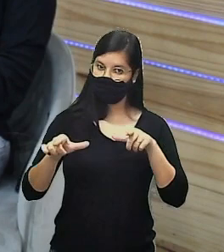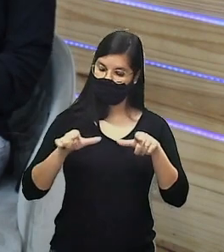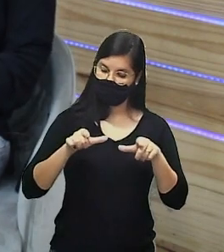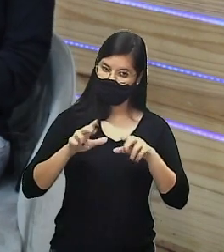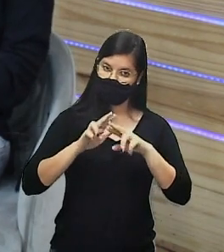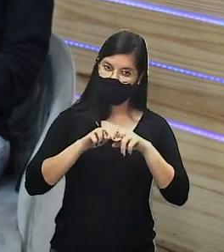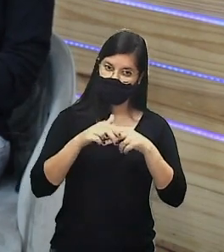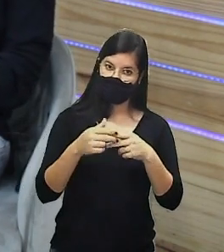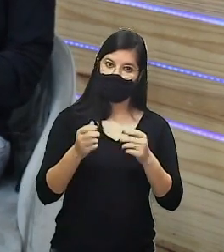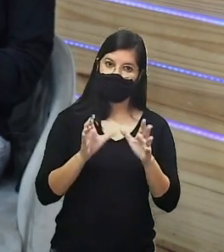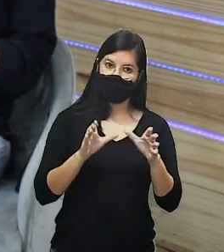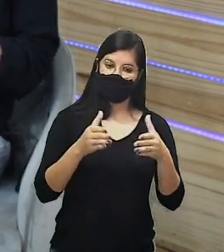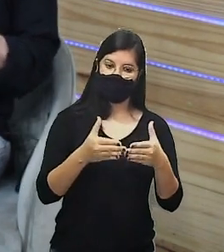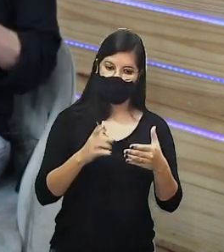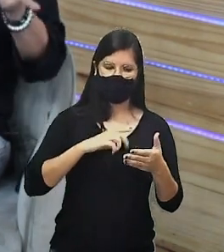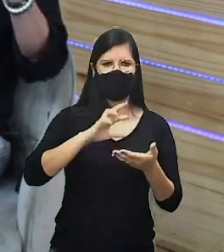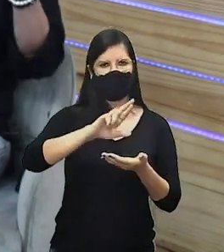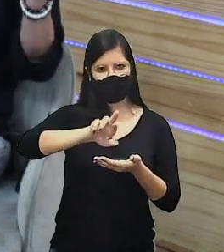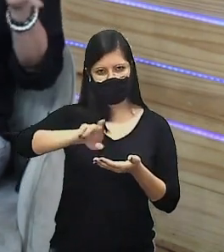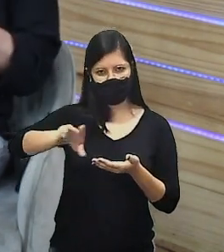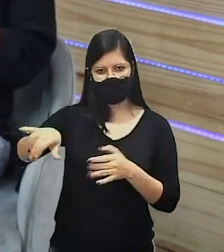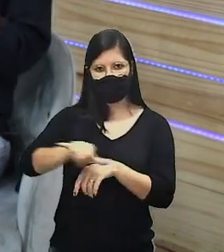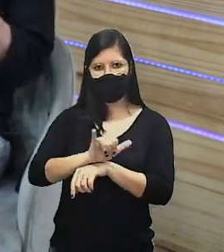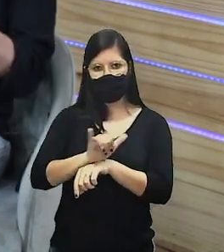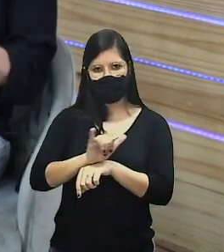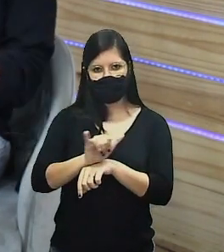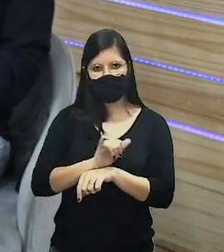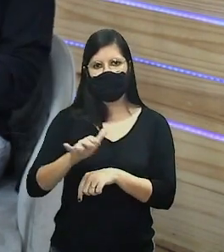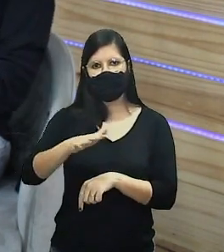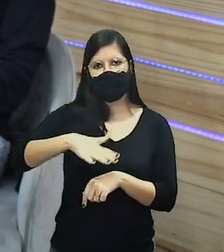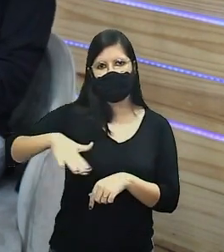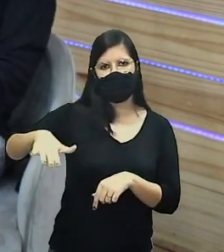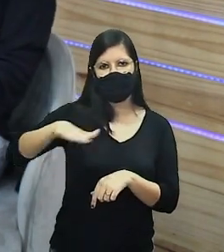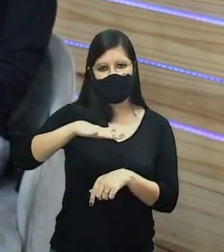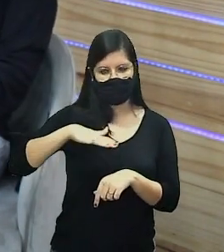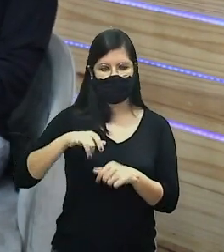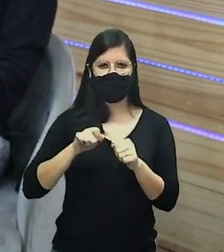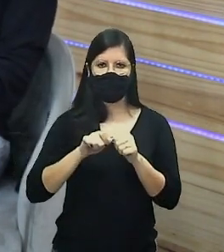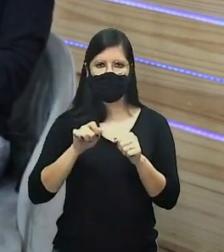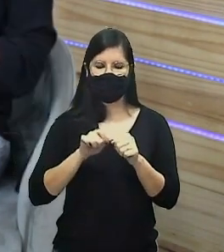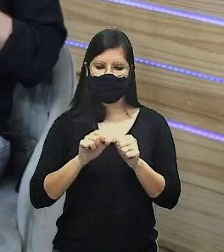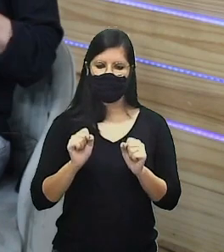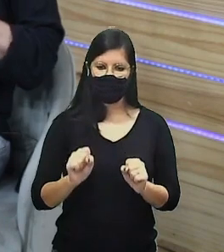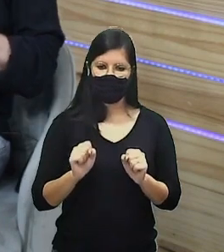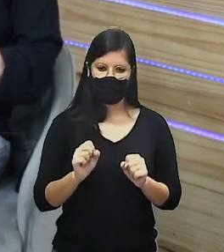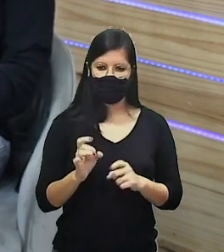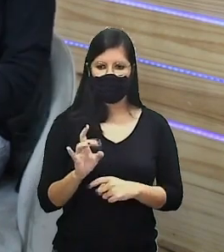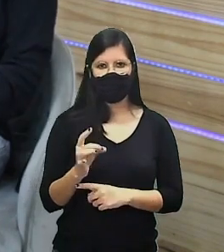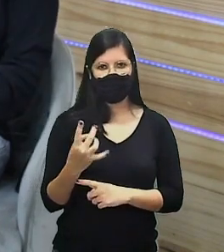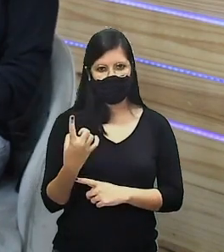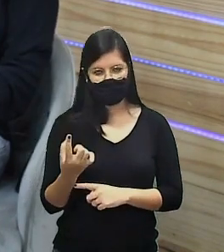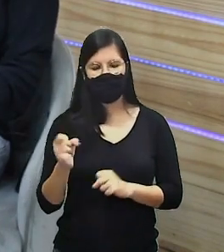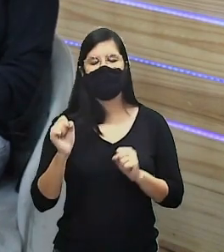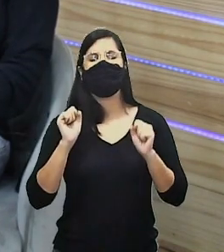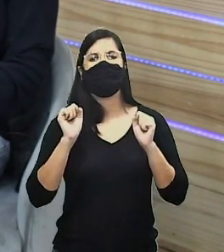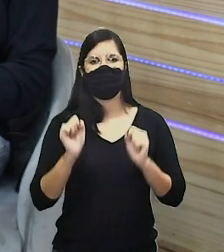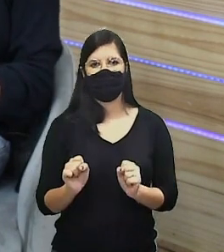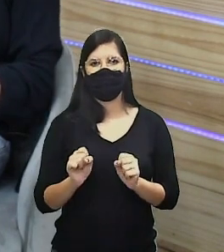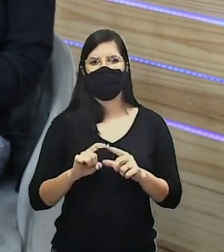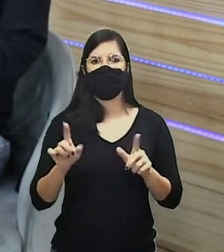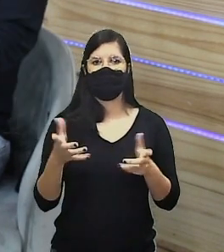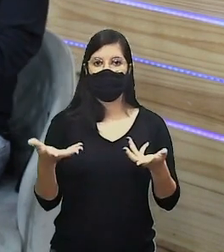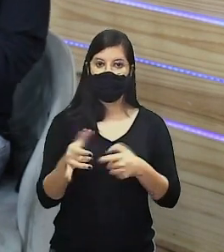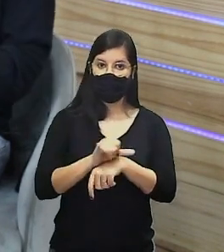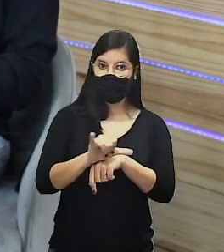nisso que a gente vai focar. Mas existem muitas outras estratégias em outras áreas, né, que pode ser feito. Inclusive sozinho você pode fazer. Mas a gente vai dar